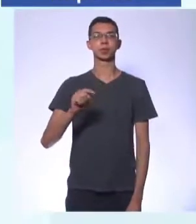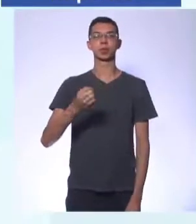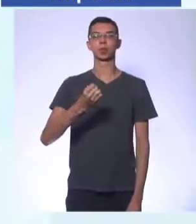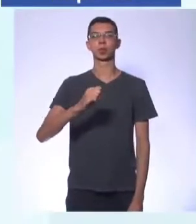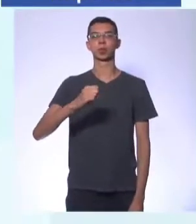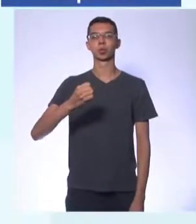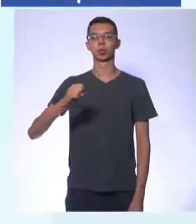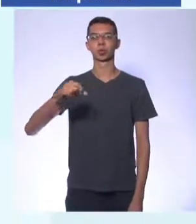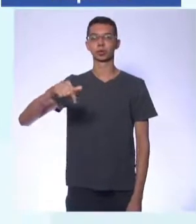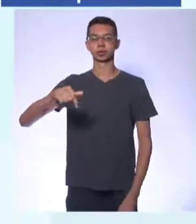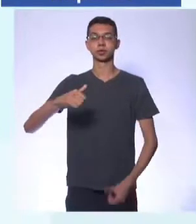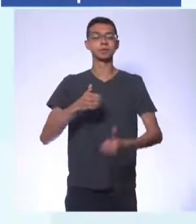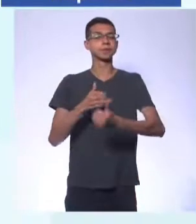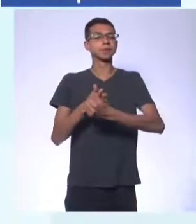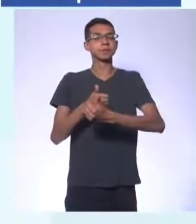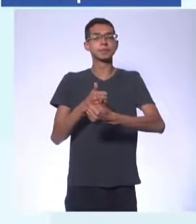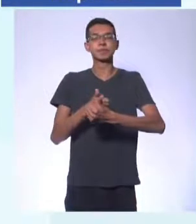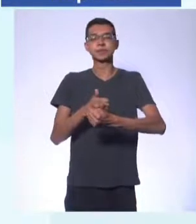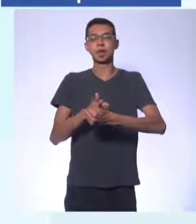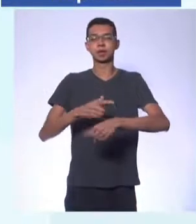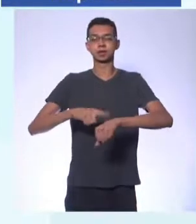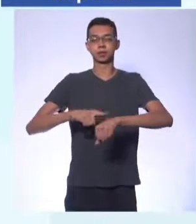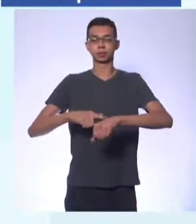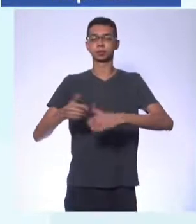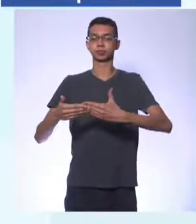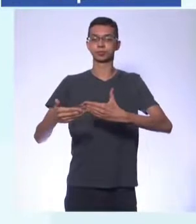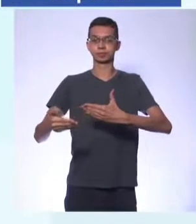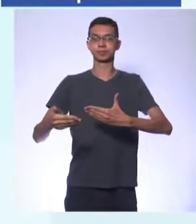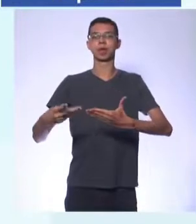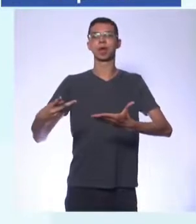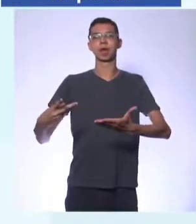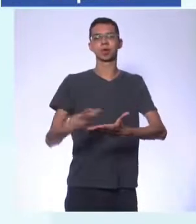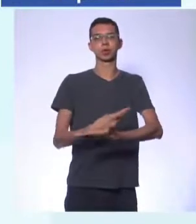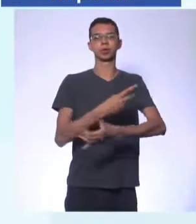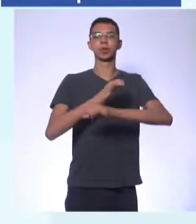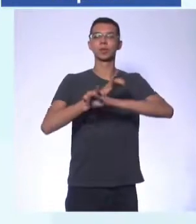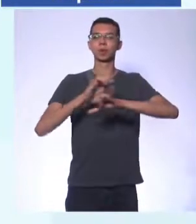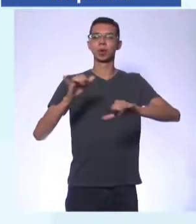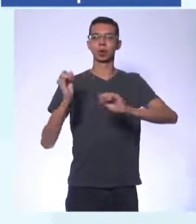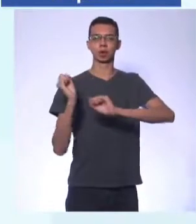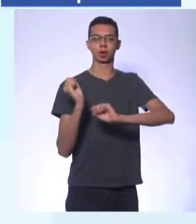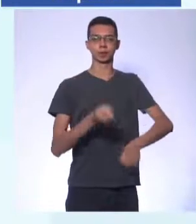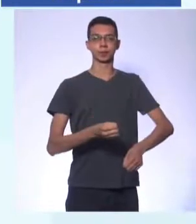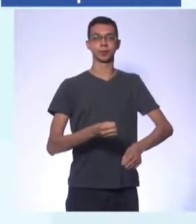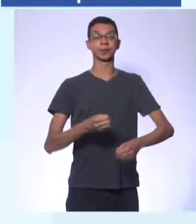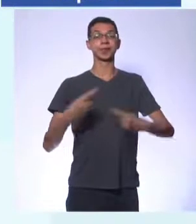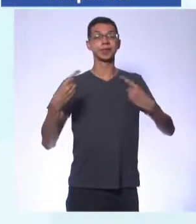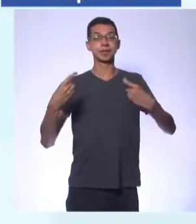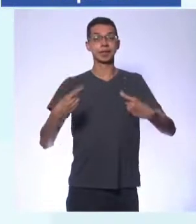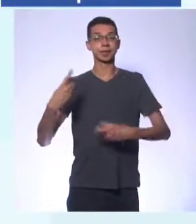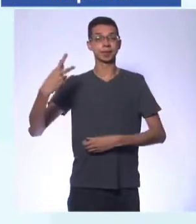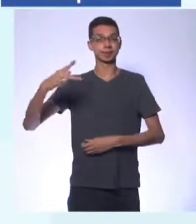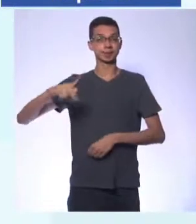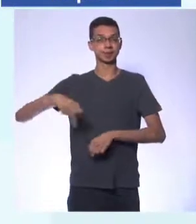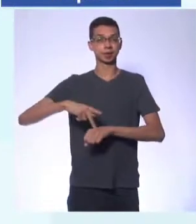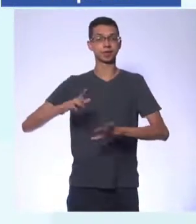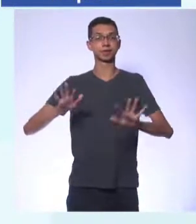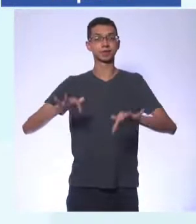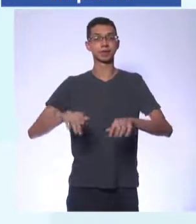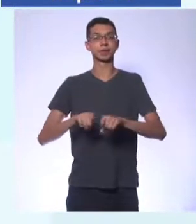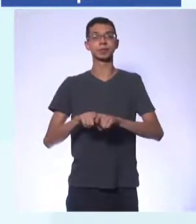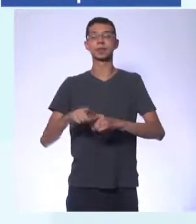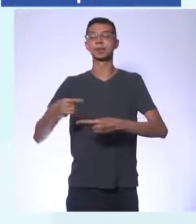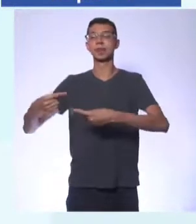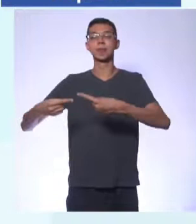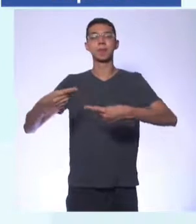pertinho da proclamação. Com o fim da Guerra do Paraguai e as crises e conflitos militares que se espalhavam pelo